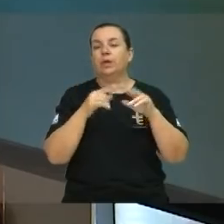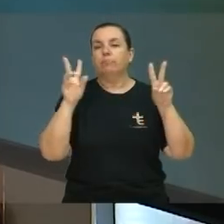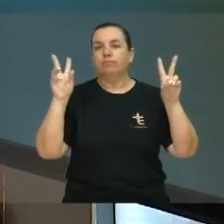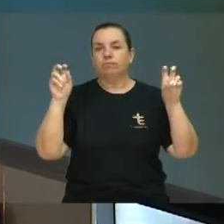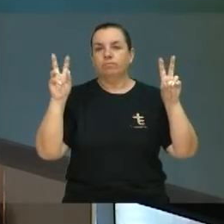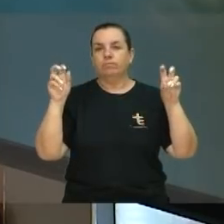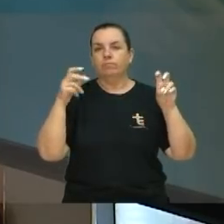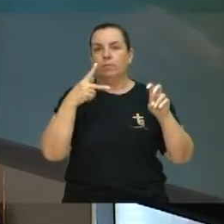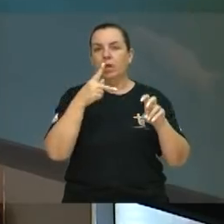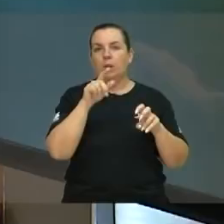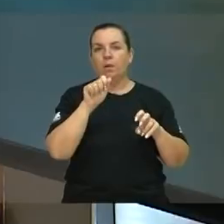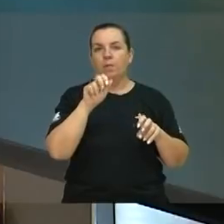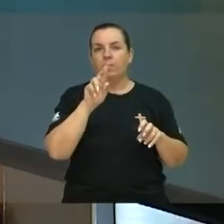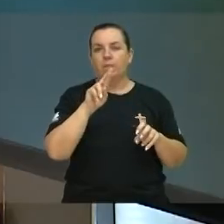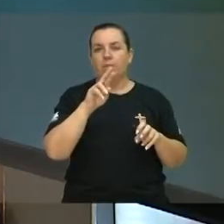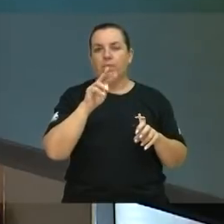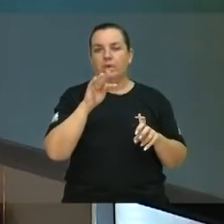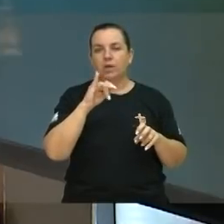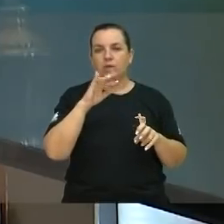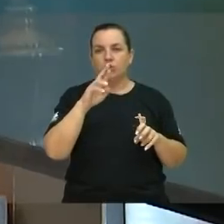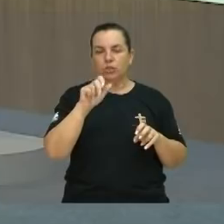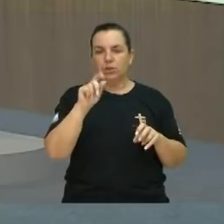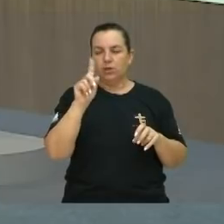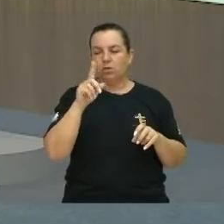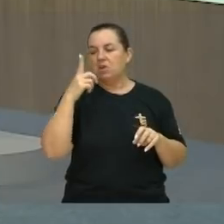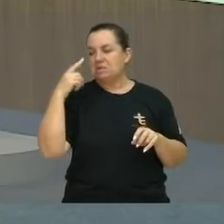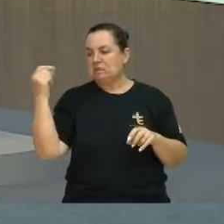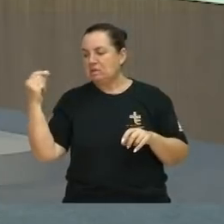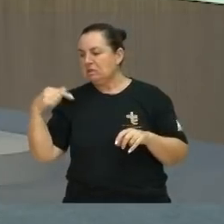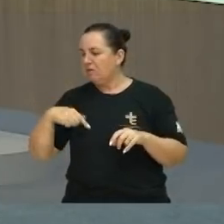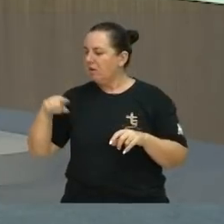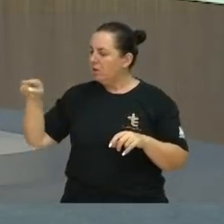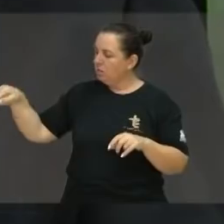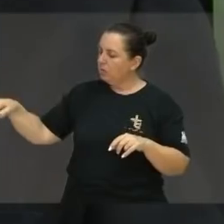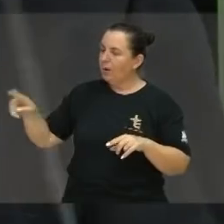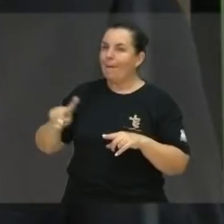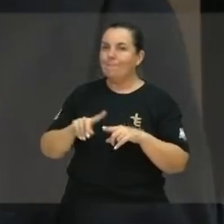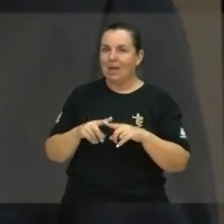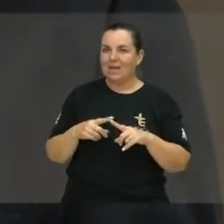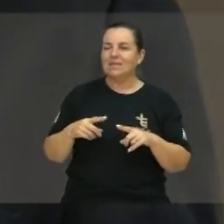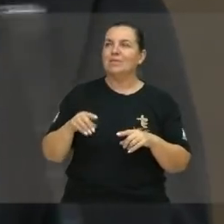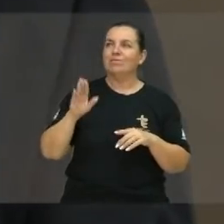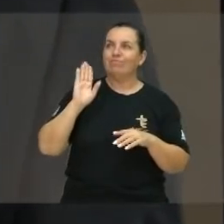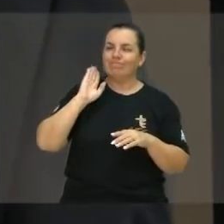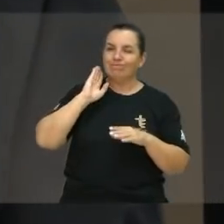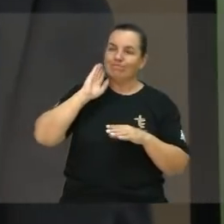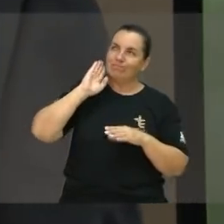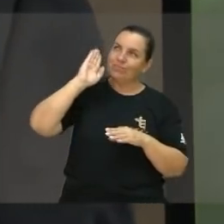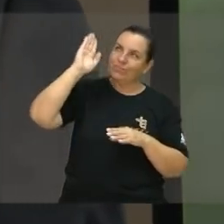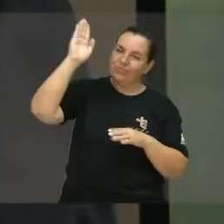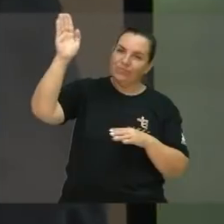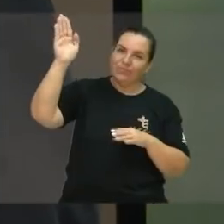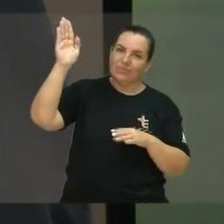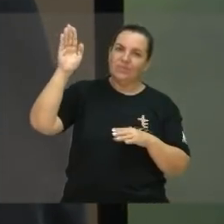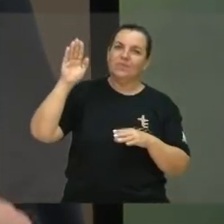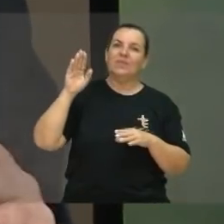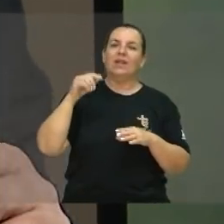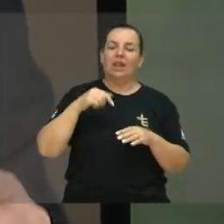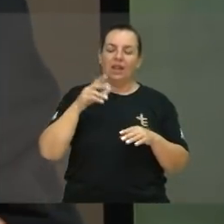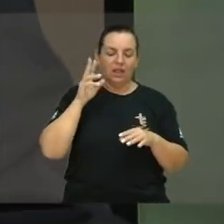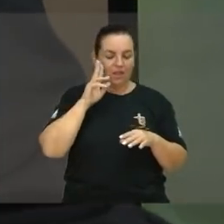não é uma saída sair daqui vai para outro ponto mas é deixar essa história